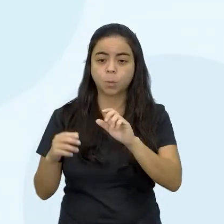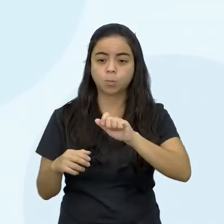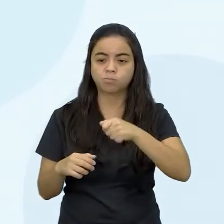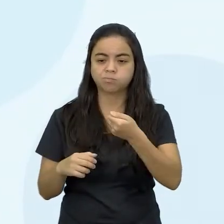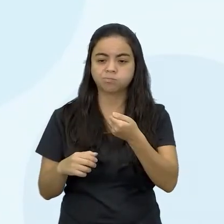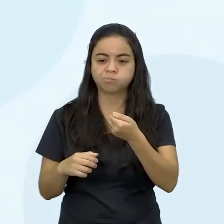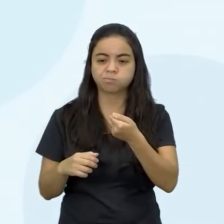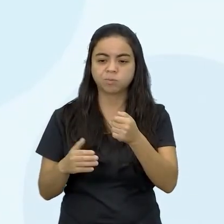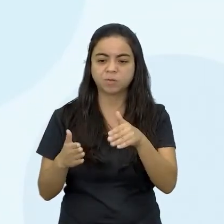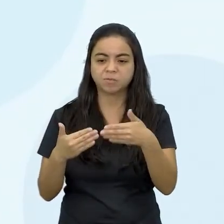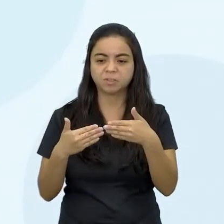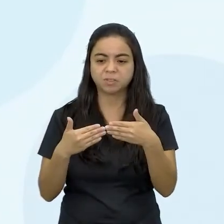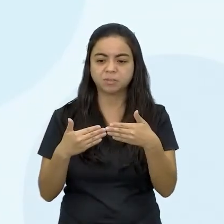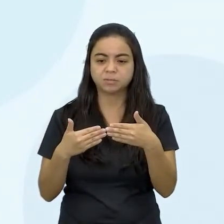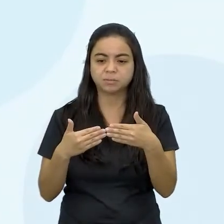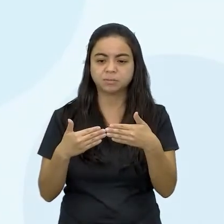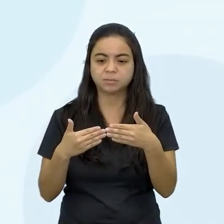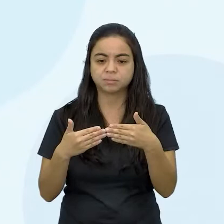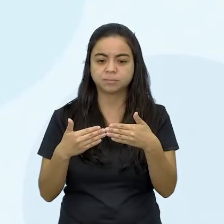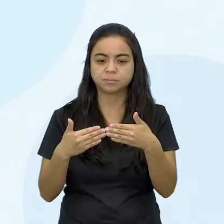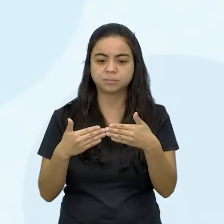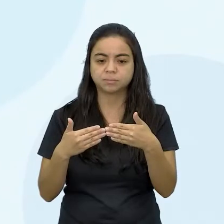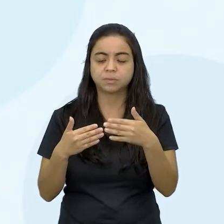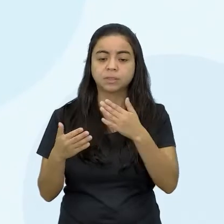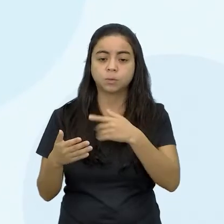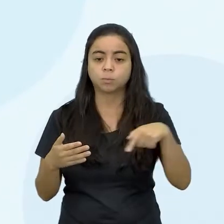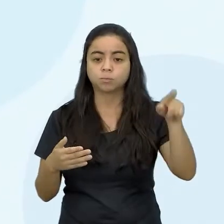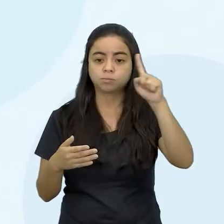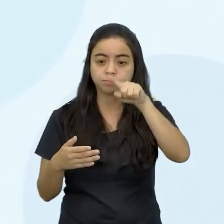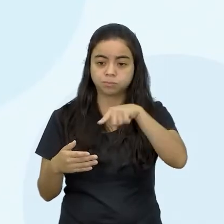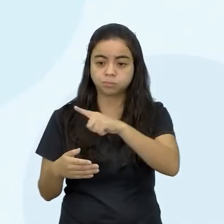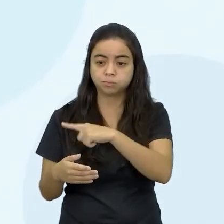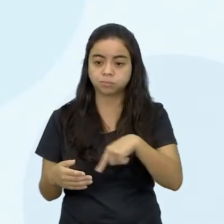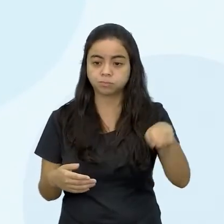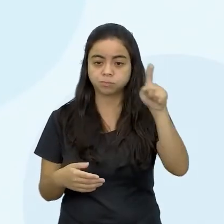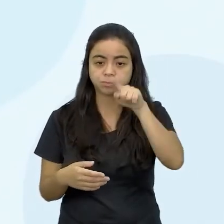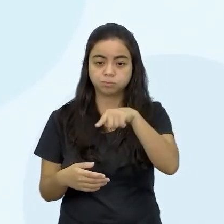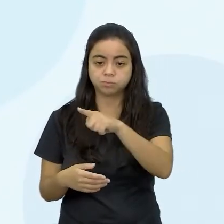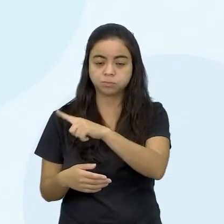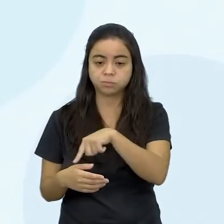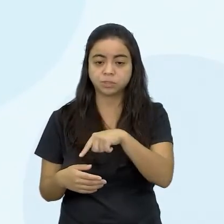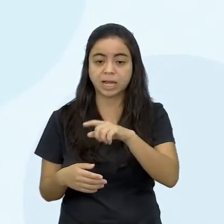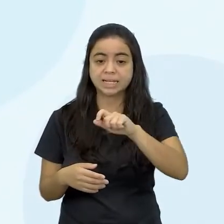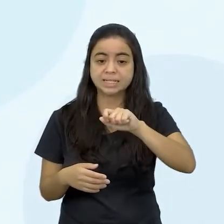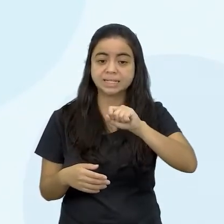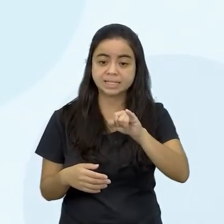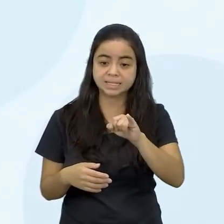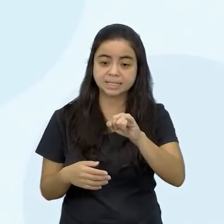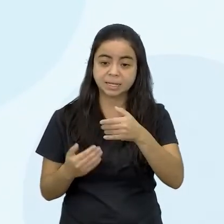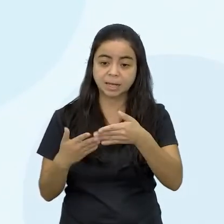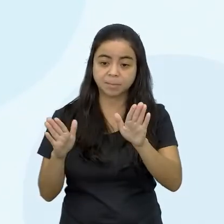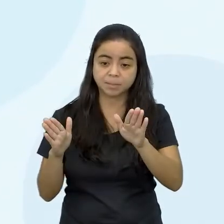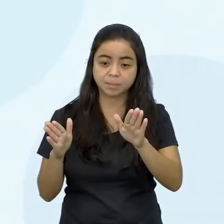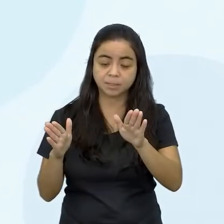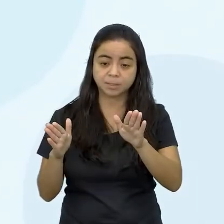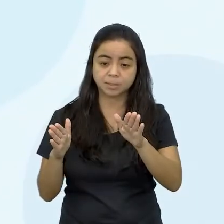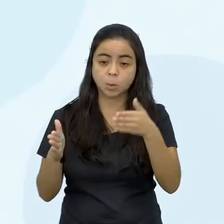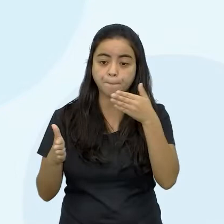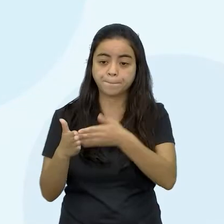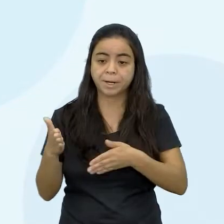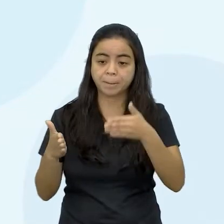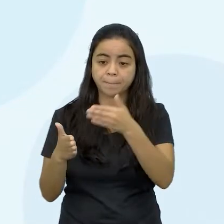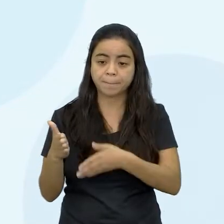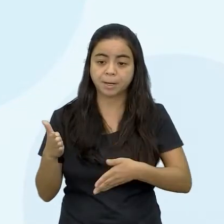fechada então por aqui no caso eu abrir essa chave e eu